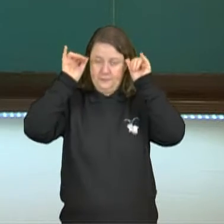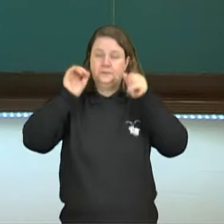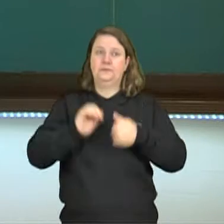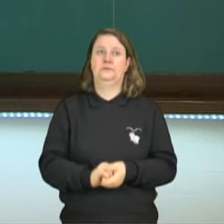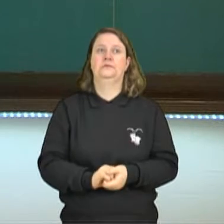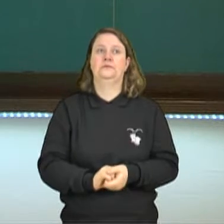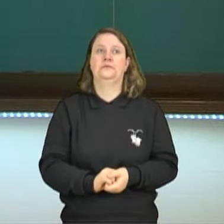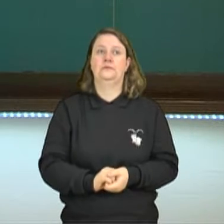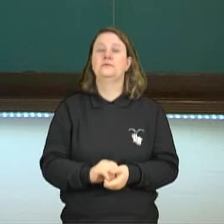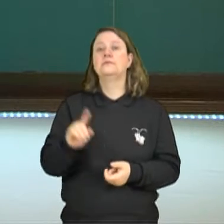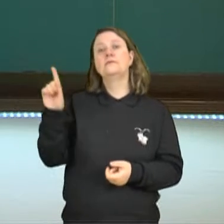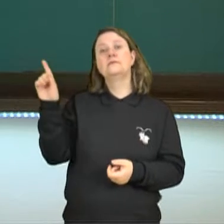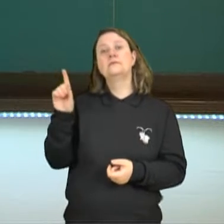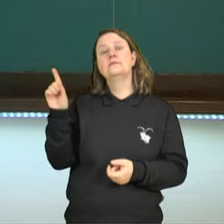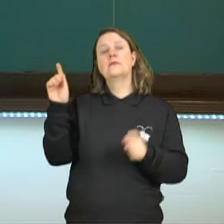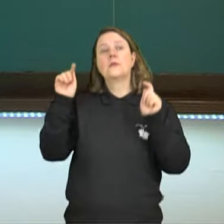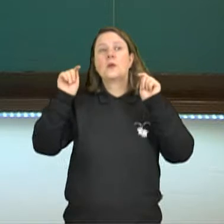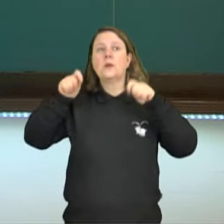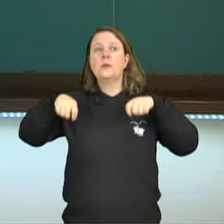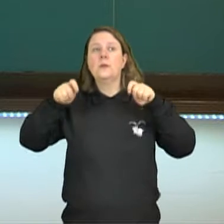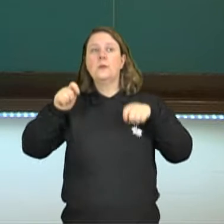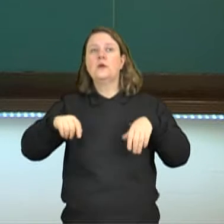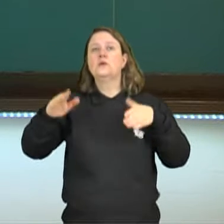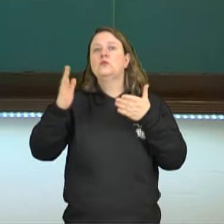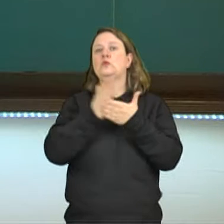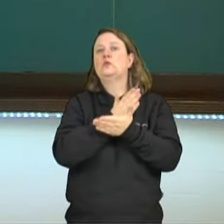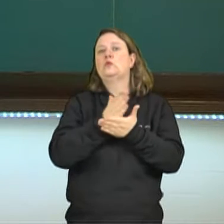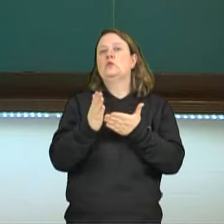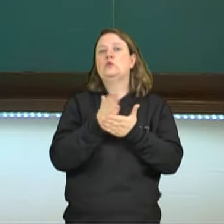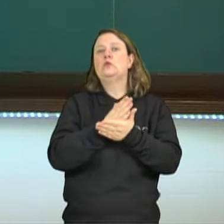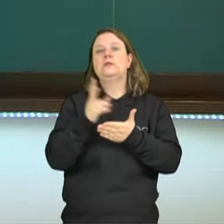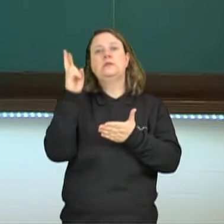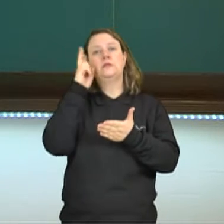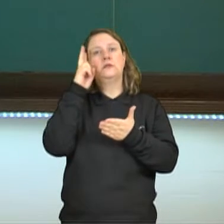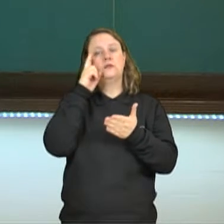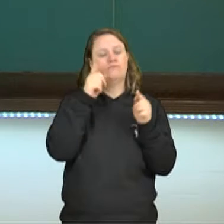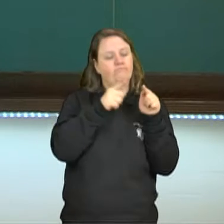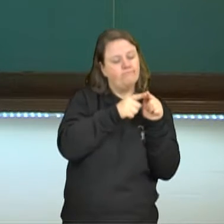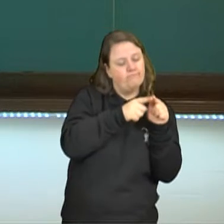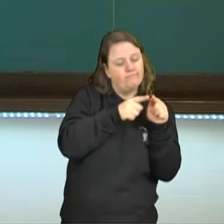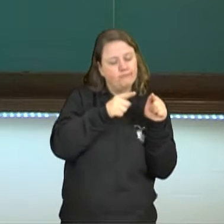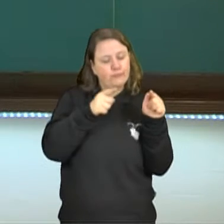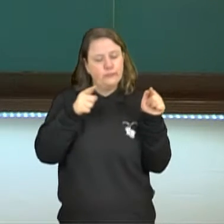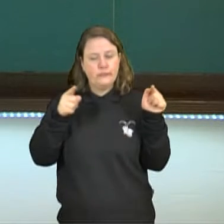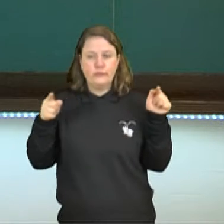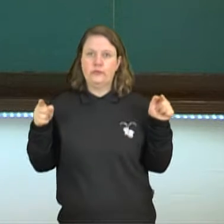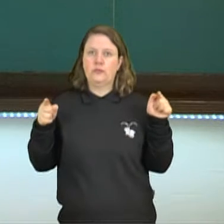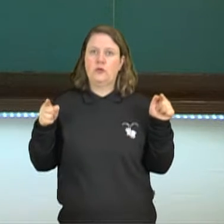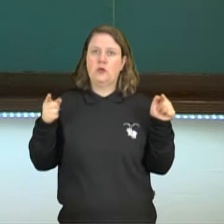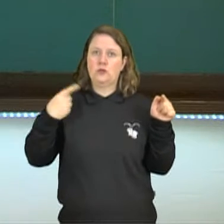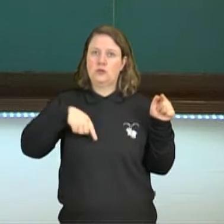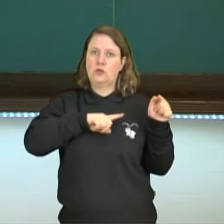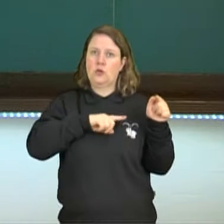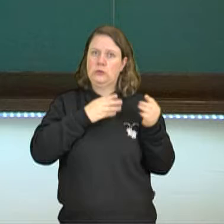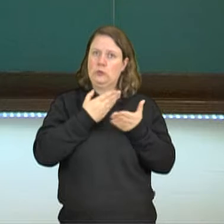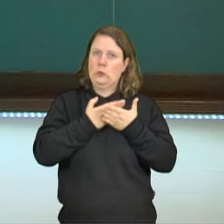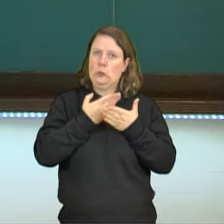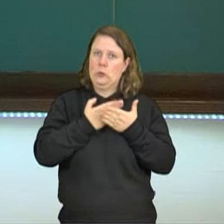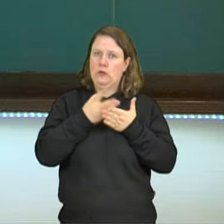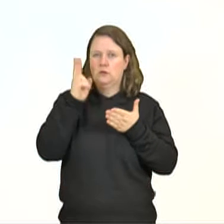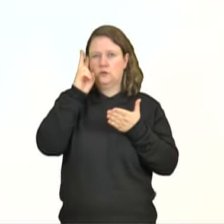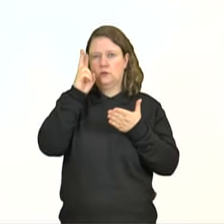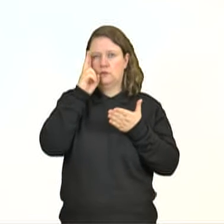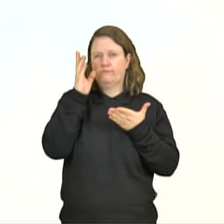trago para vocês essa possível divisão da história. Então, para estudar a história, nós fazemos essa